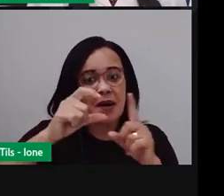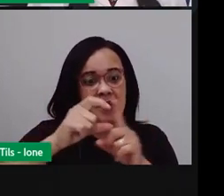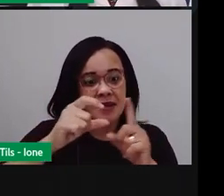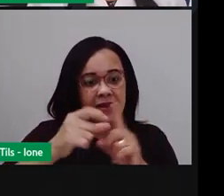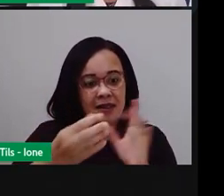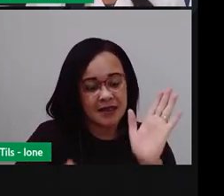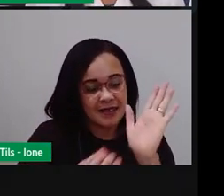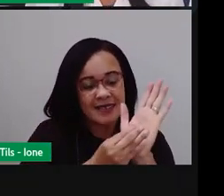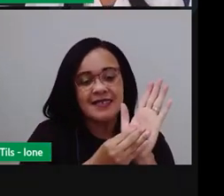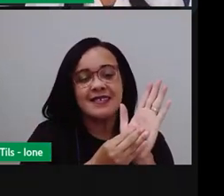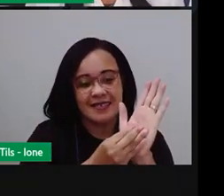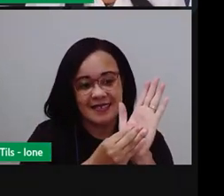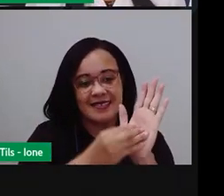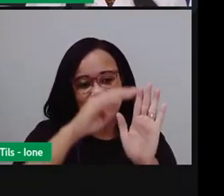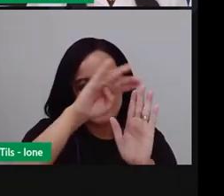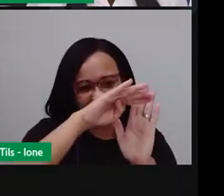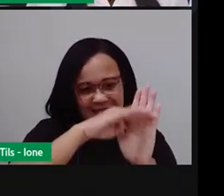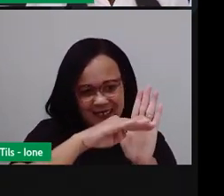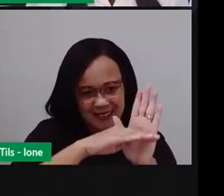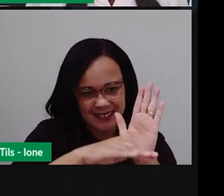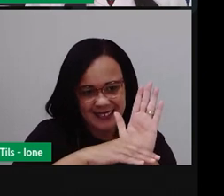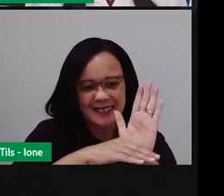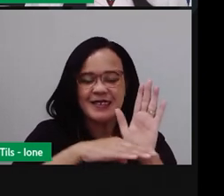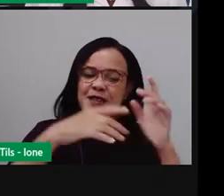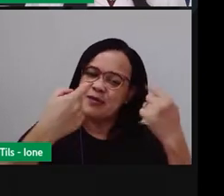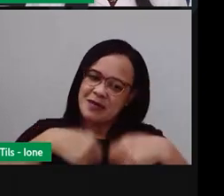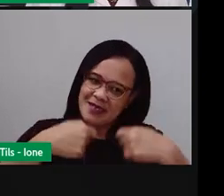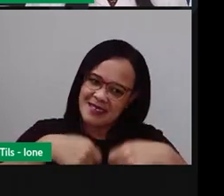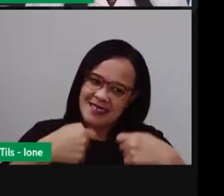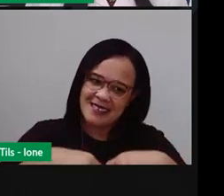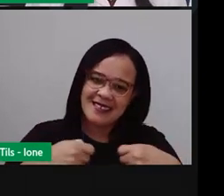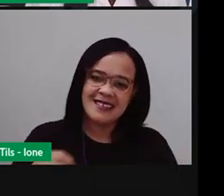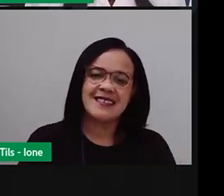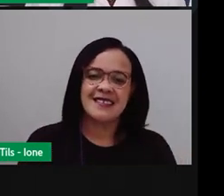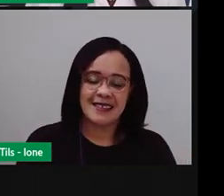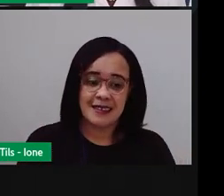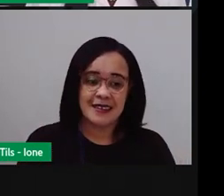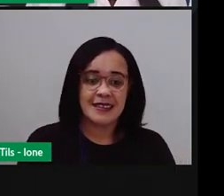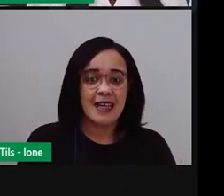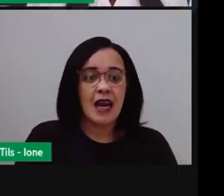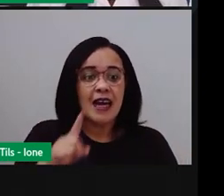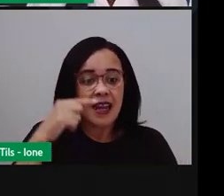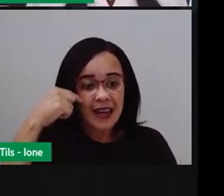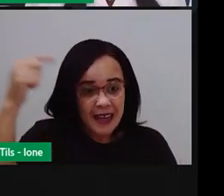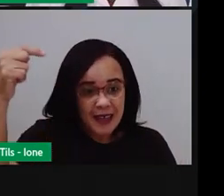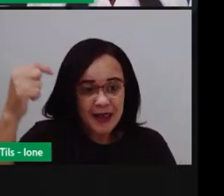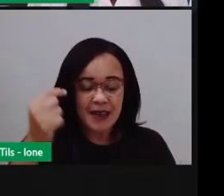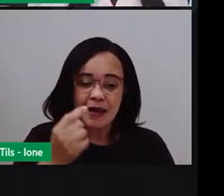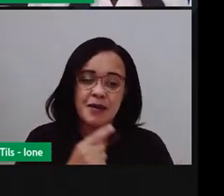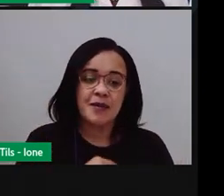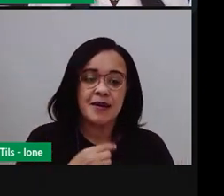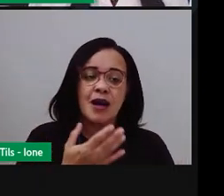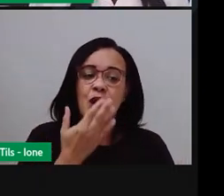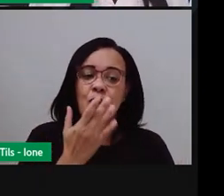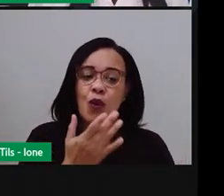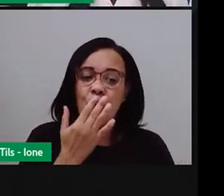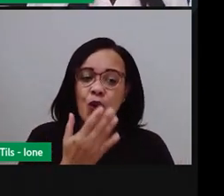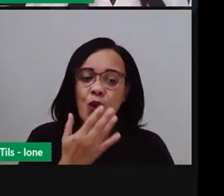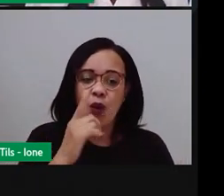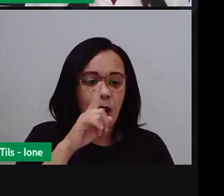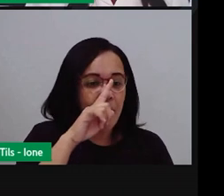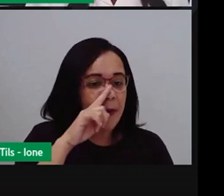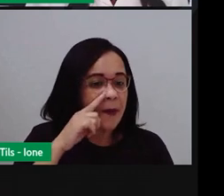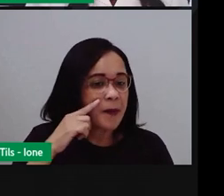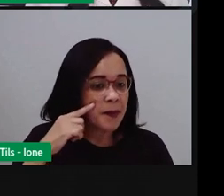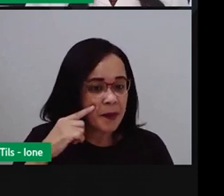vou escrever aí na minha lista, tá? E eu já vou pintar ela de amarelo, porque é uma comida que foi feita à base